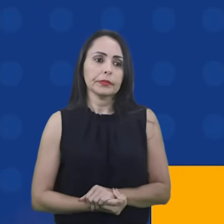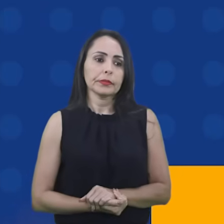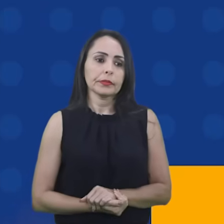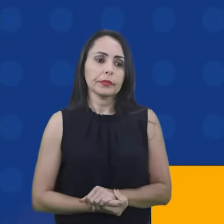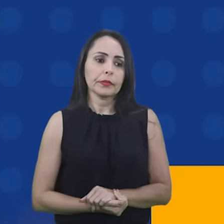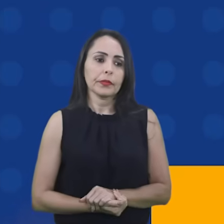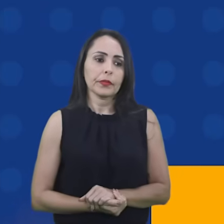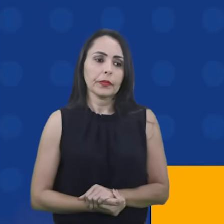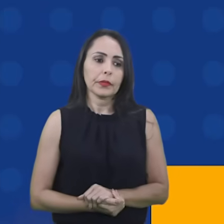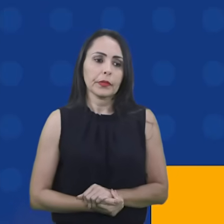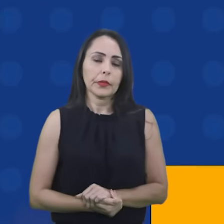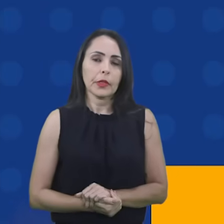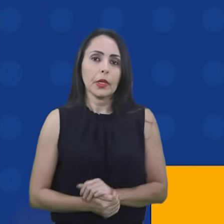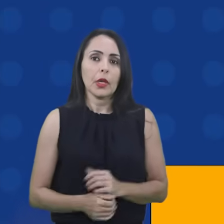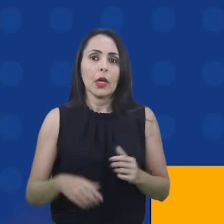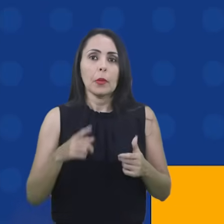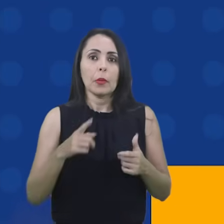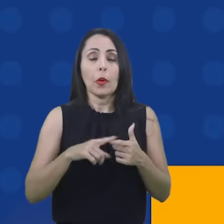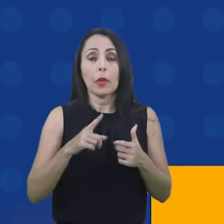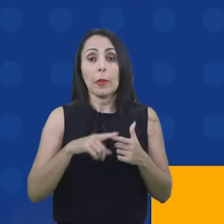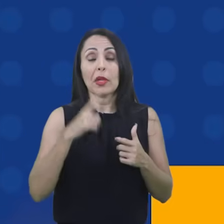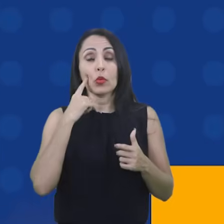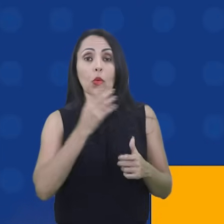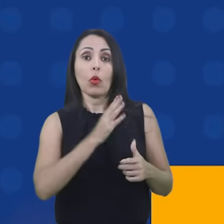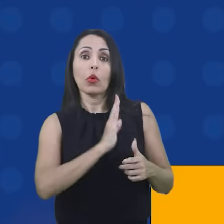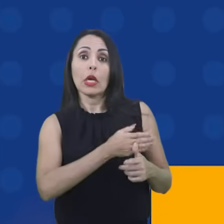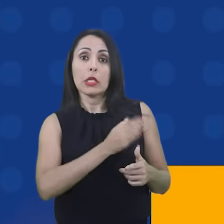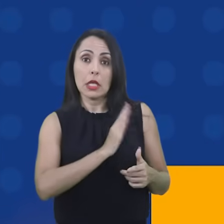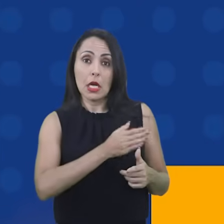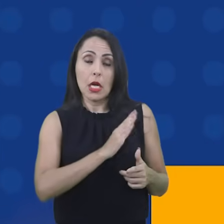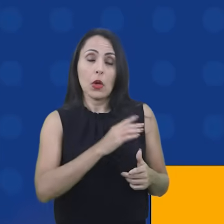Problemas no coração, né, com destaque aí para